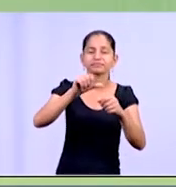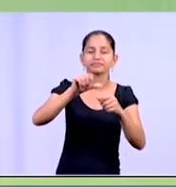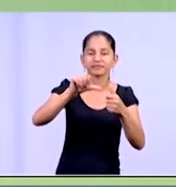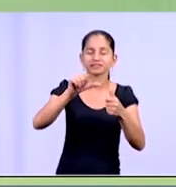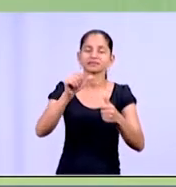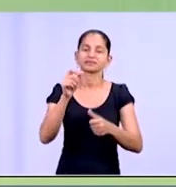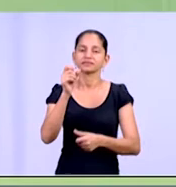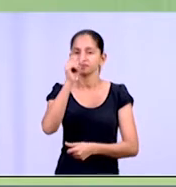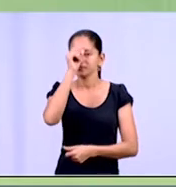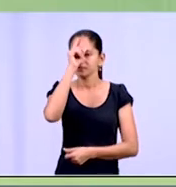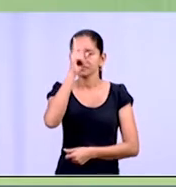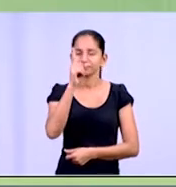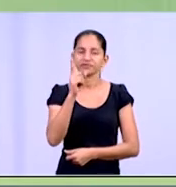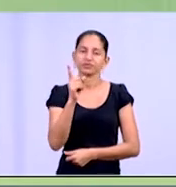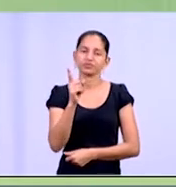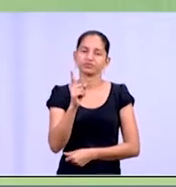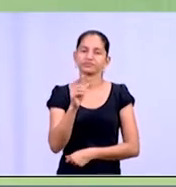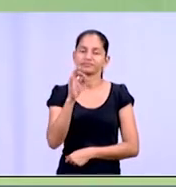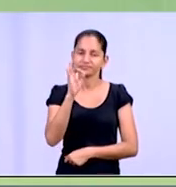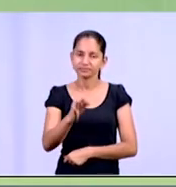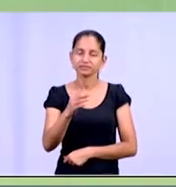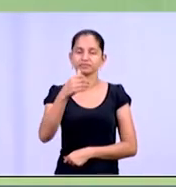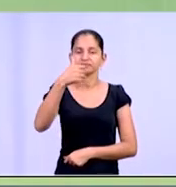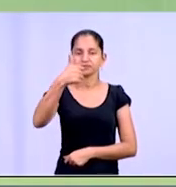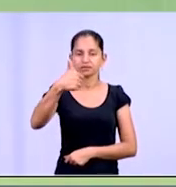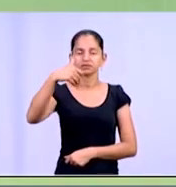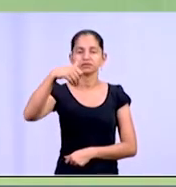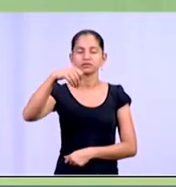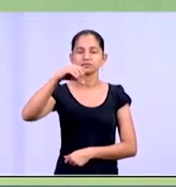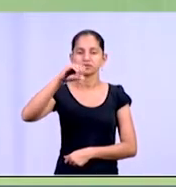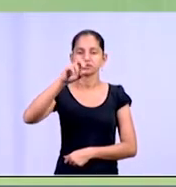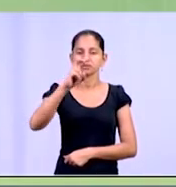lá, transistor.